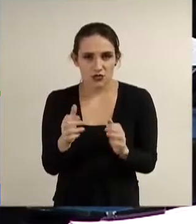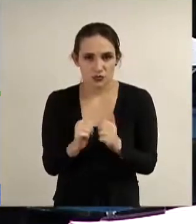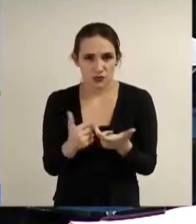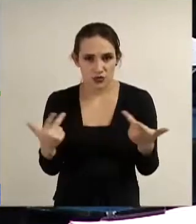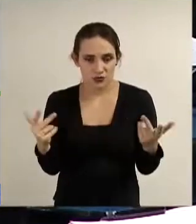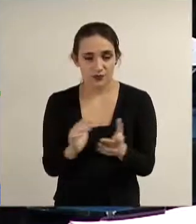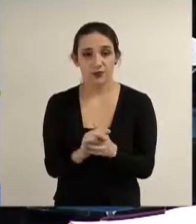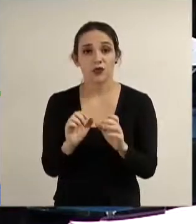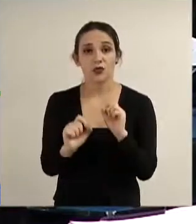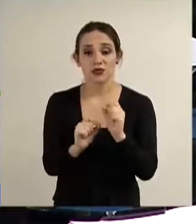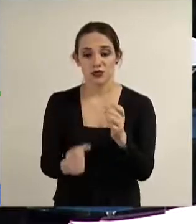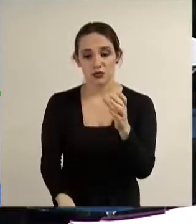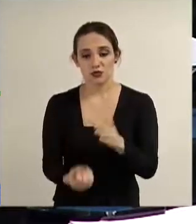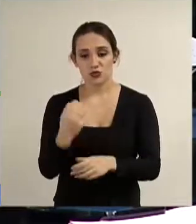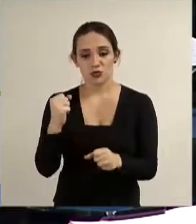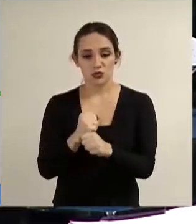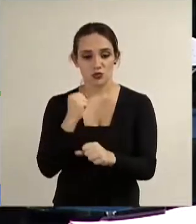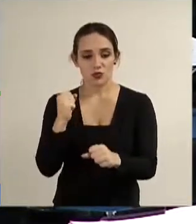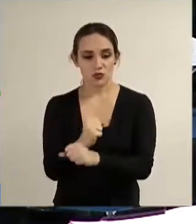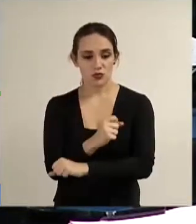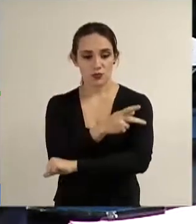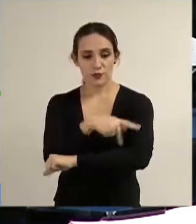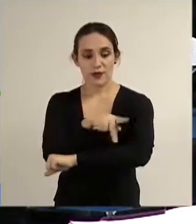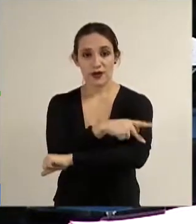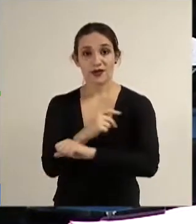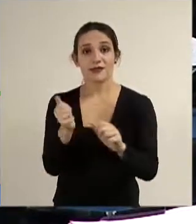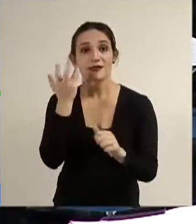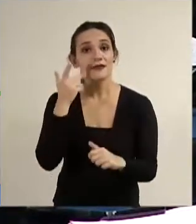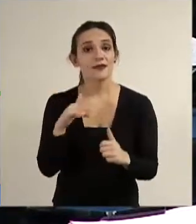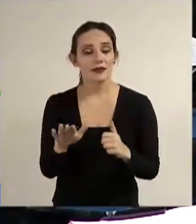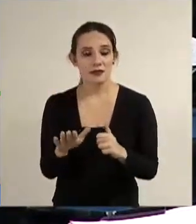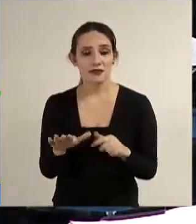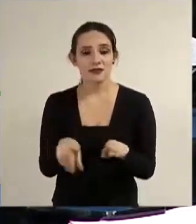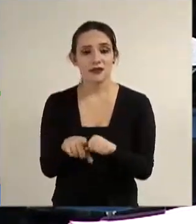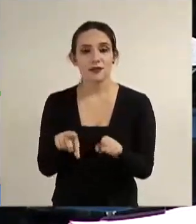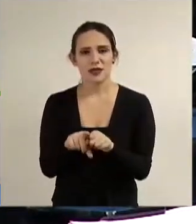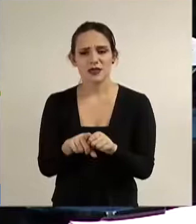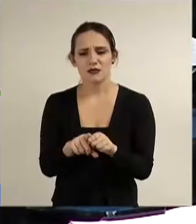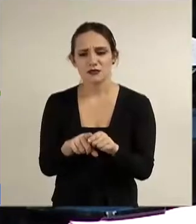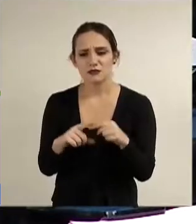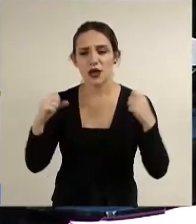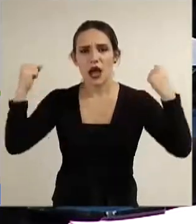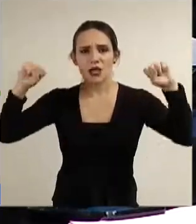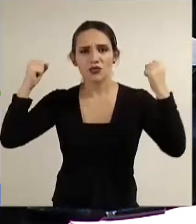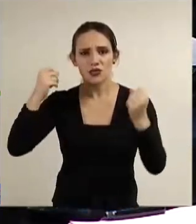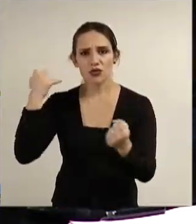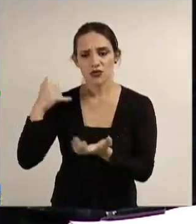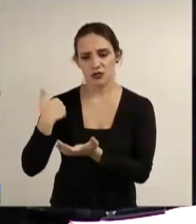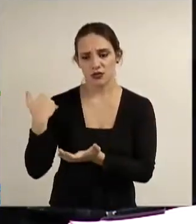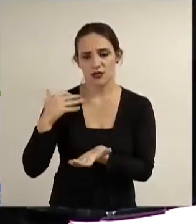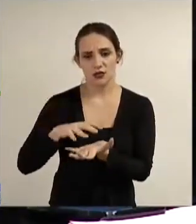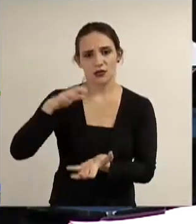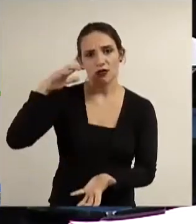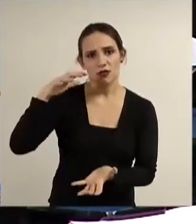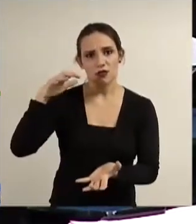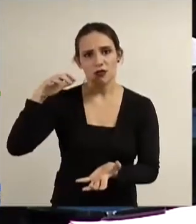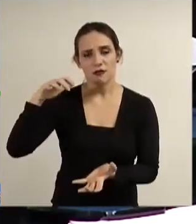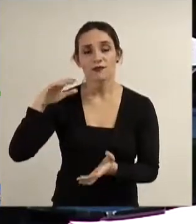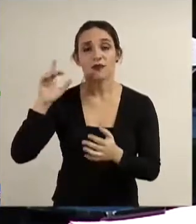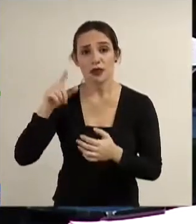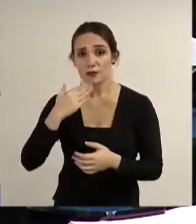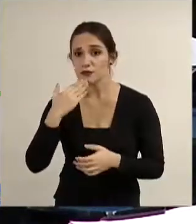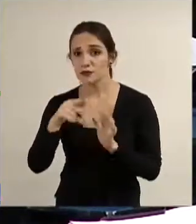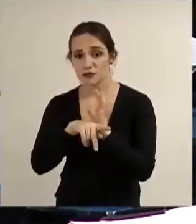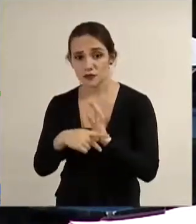infantil e academia ao ar livre na área verde ao lado do campo de futebol, ali no bairro Jardim Itamaracá. A